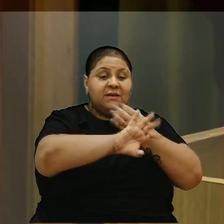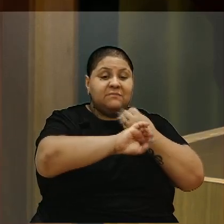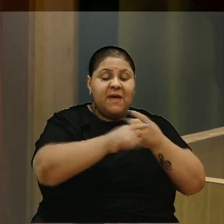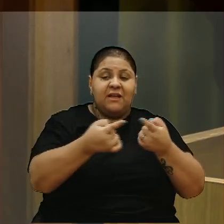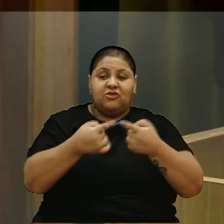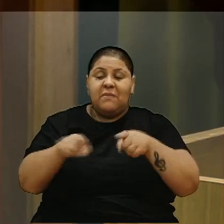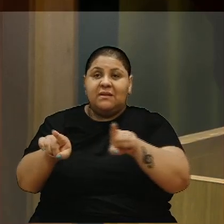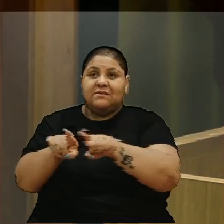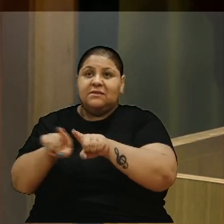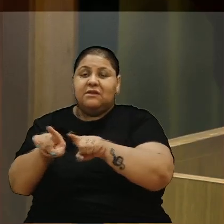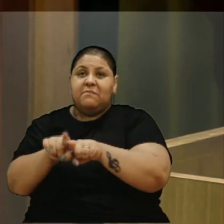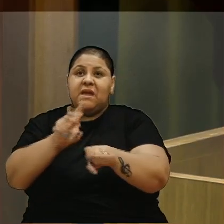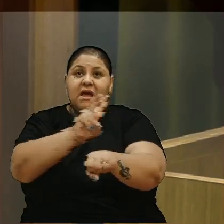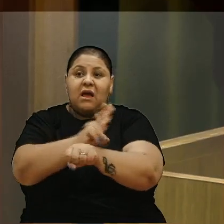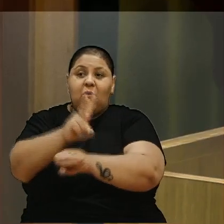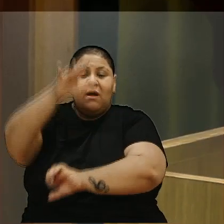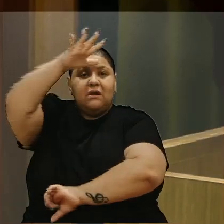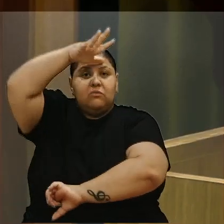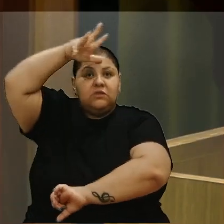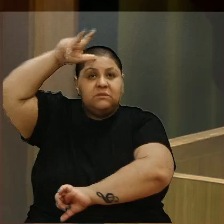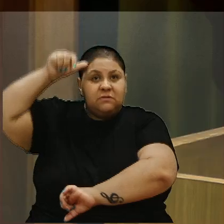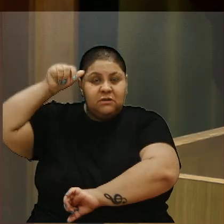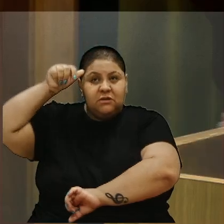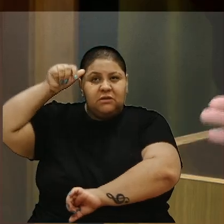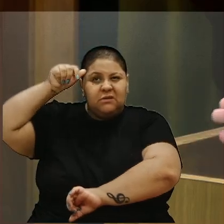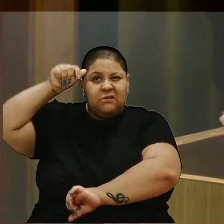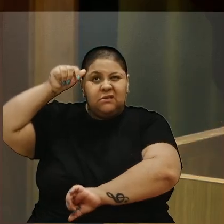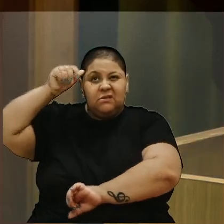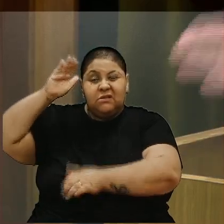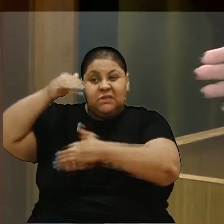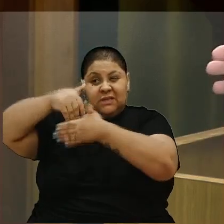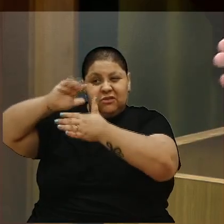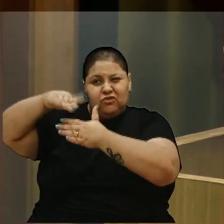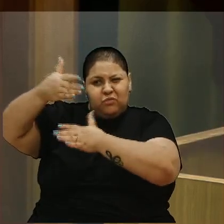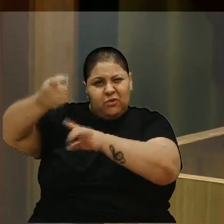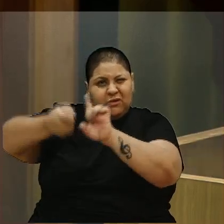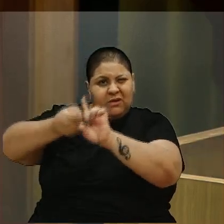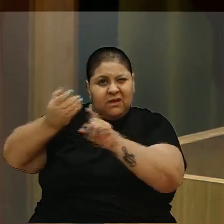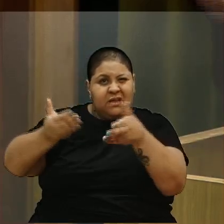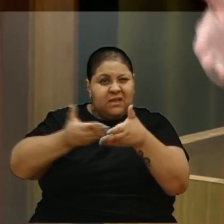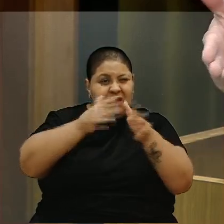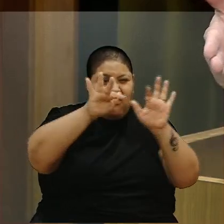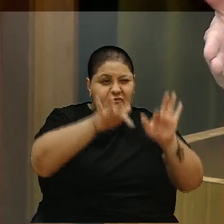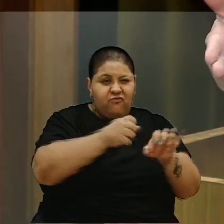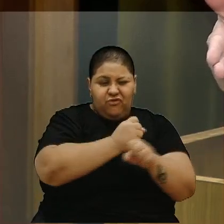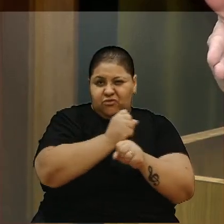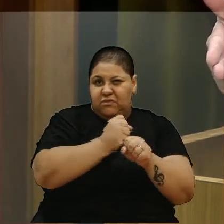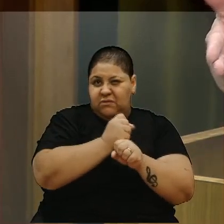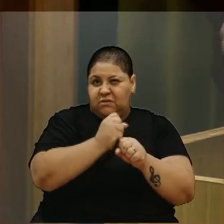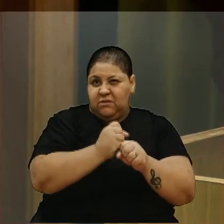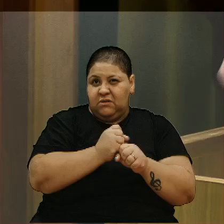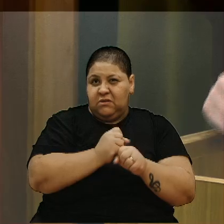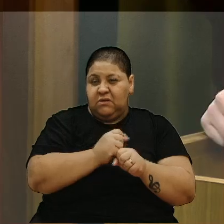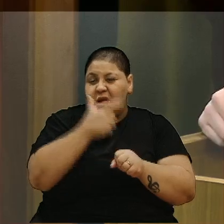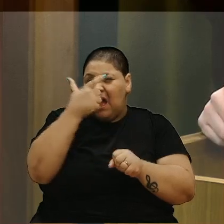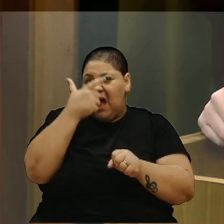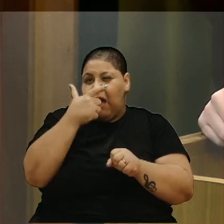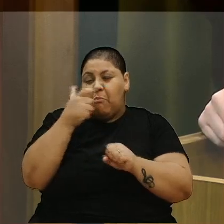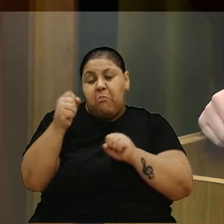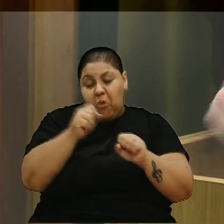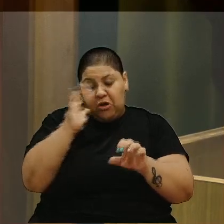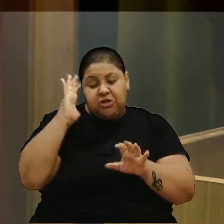Municipal, de que dentro dos próximos meses, até o fim do ano, mais tardar primeiro semestre do ano que